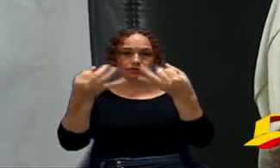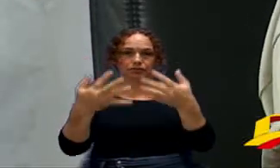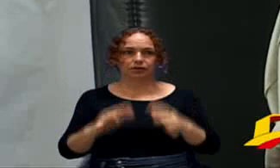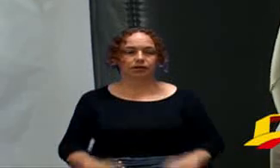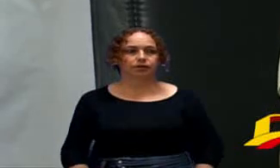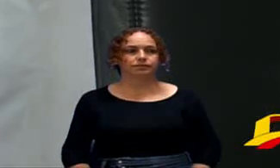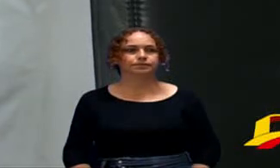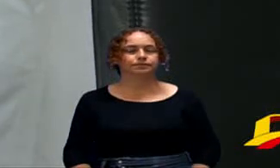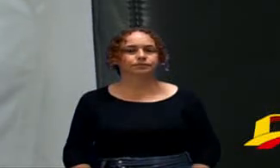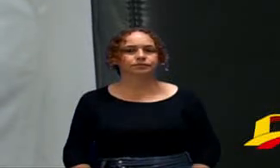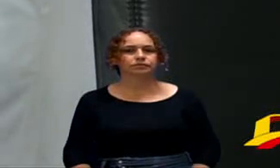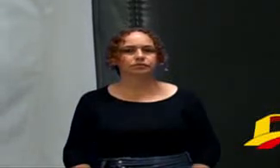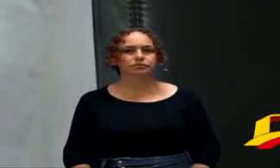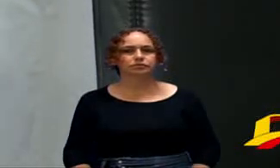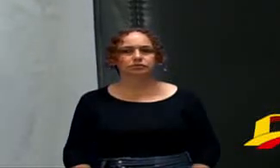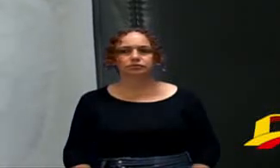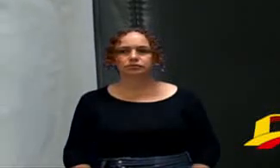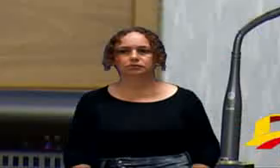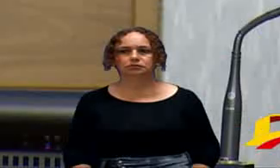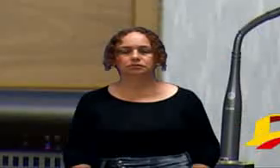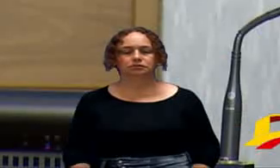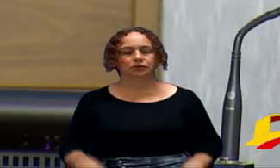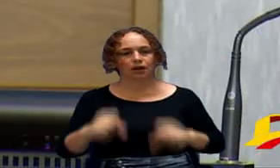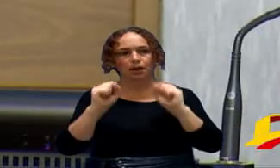Pode, então, pode é só isso mesmo. Pode complementar.